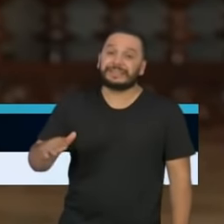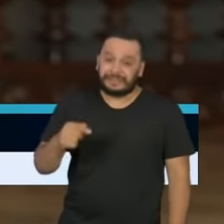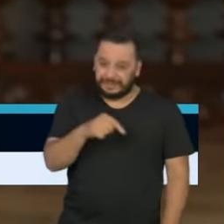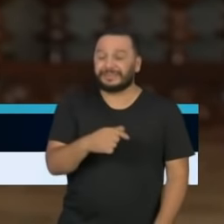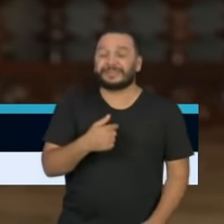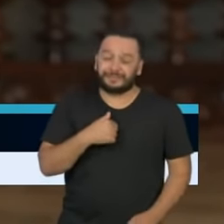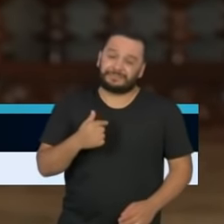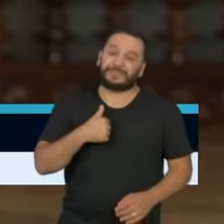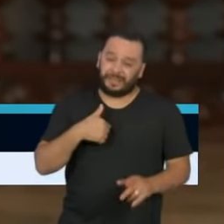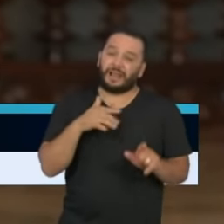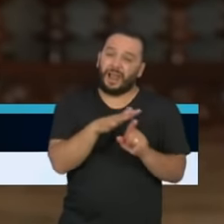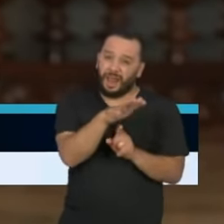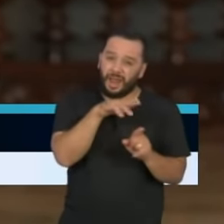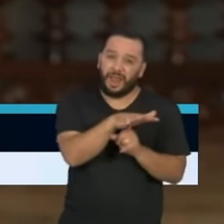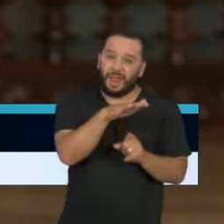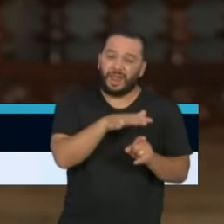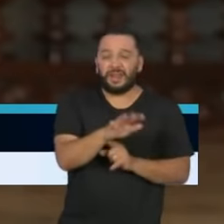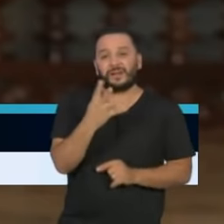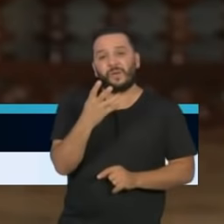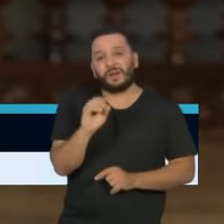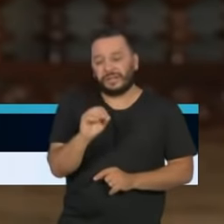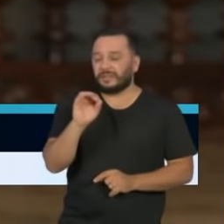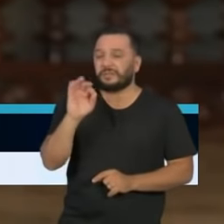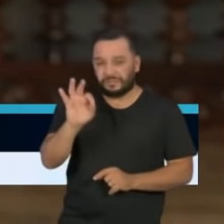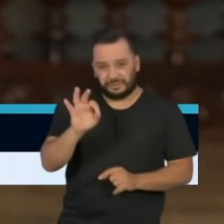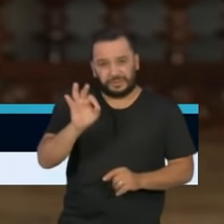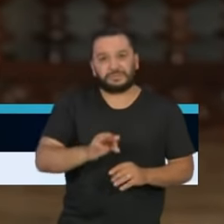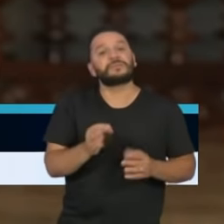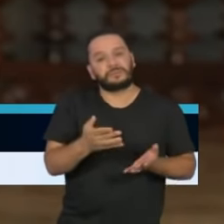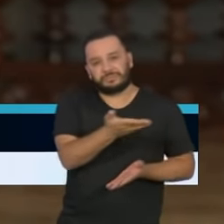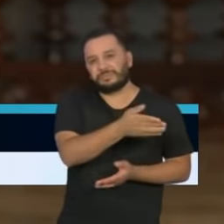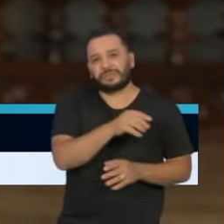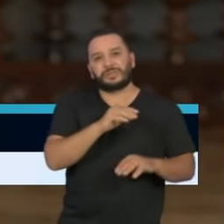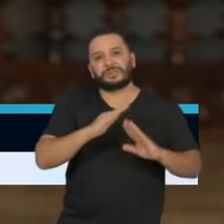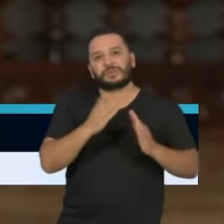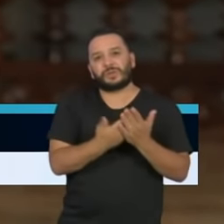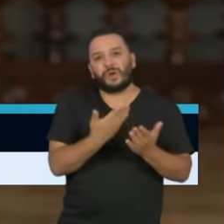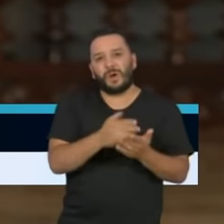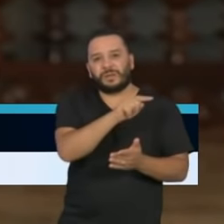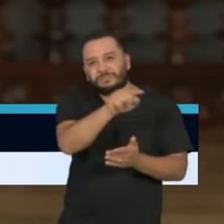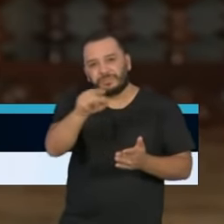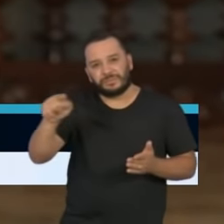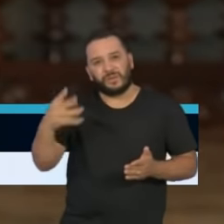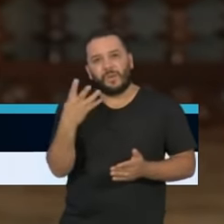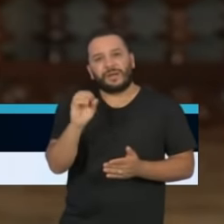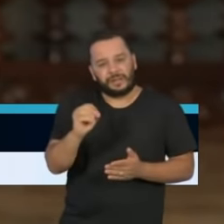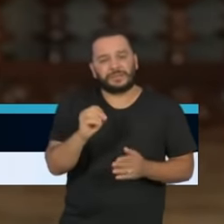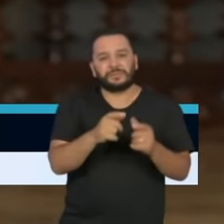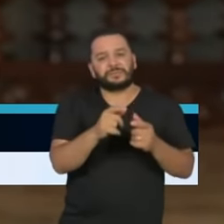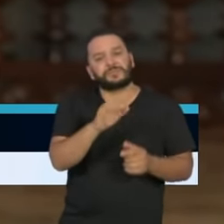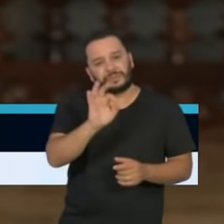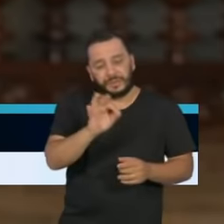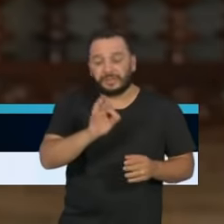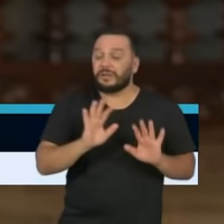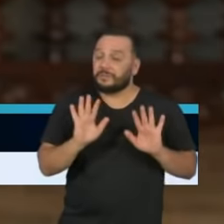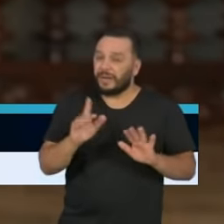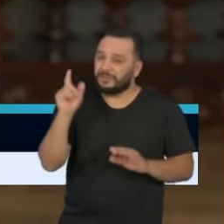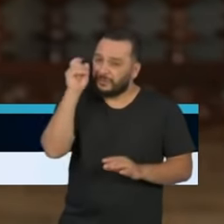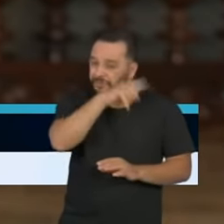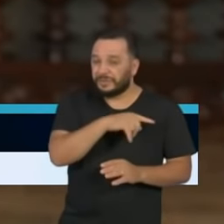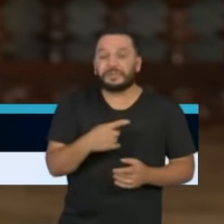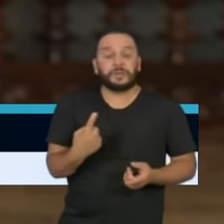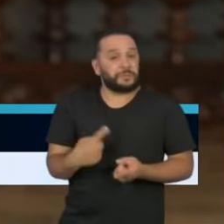maior, da ordem de 40% na maioria das escolas. É, a dificuldade de ter em casa as crianças de